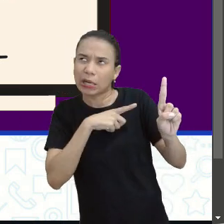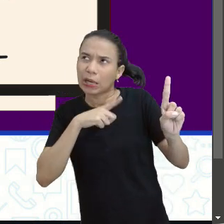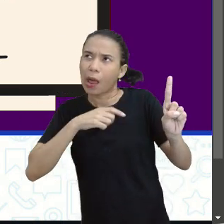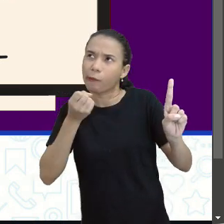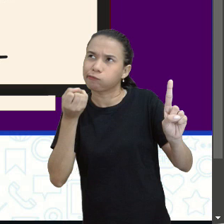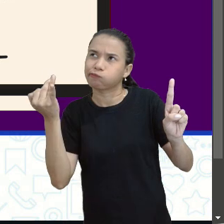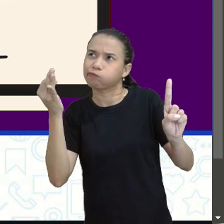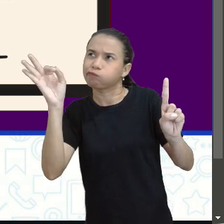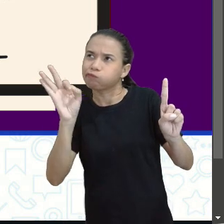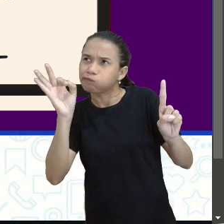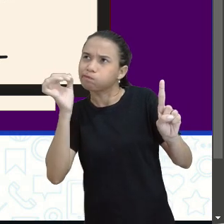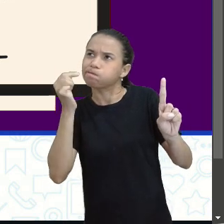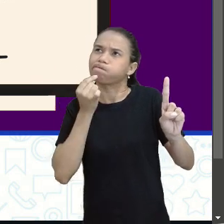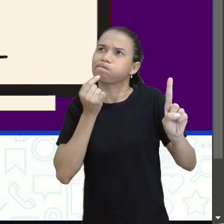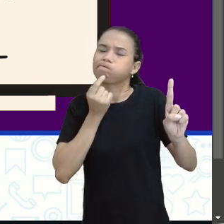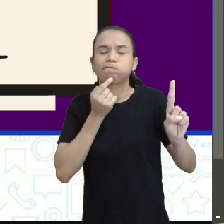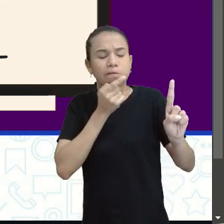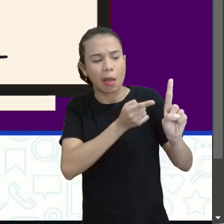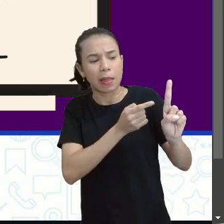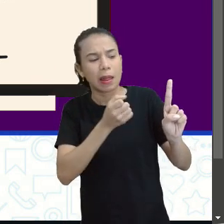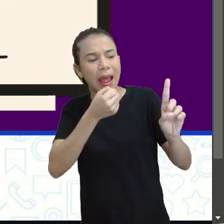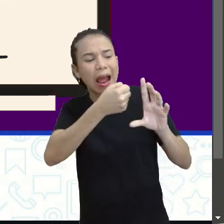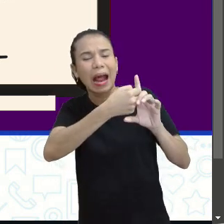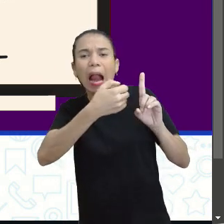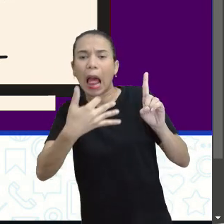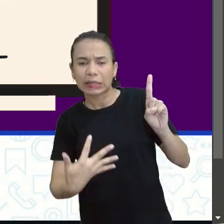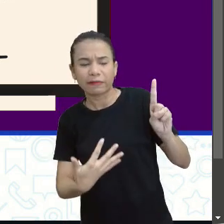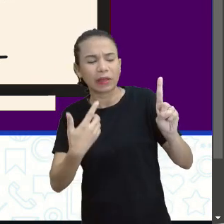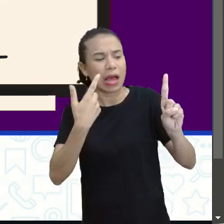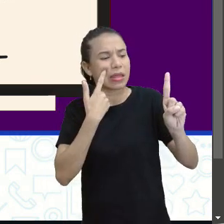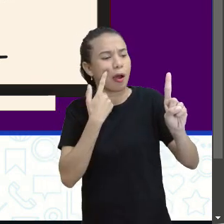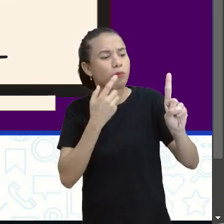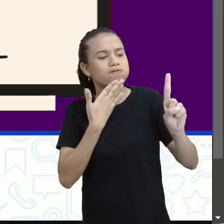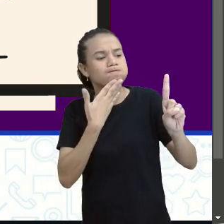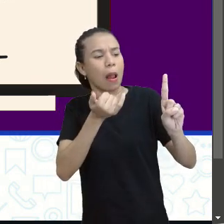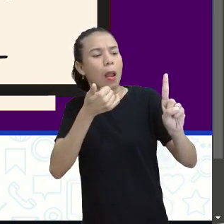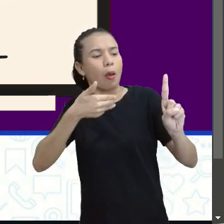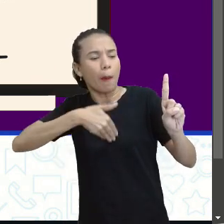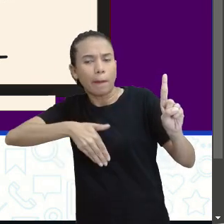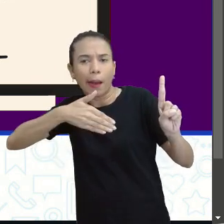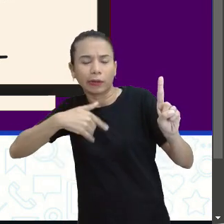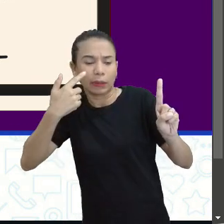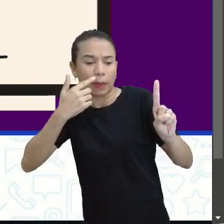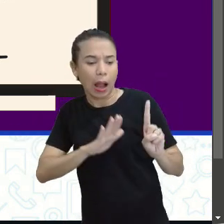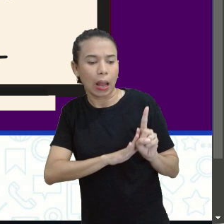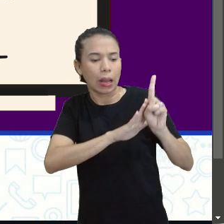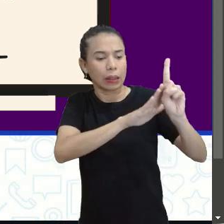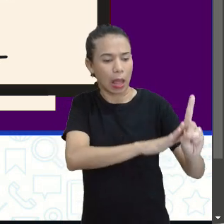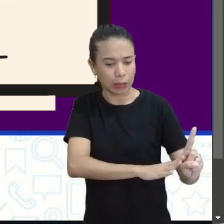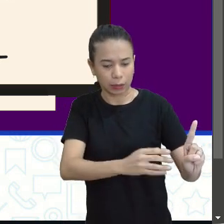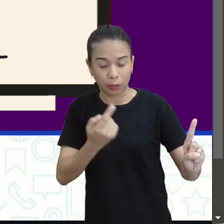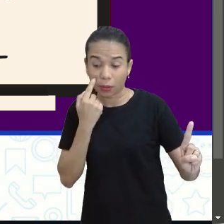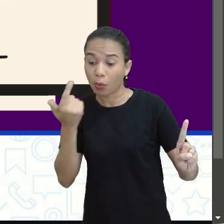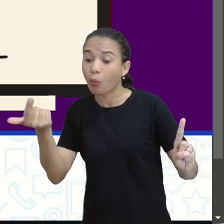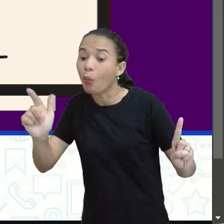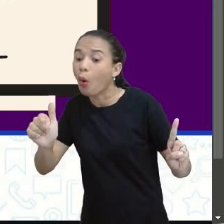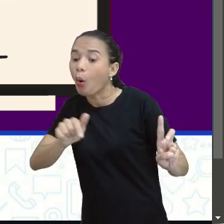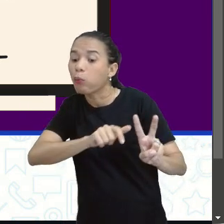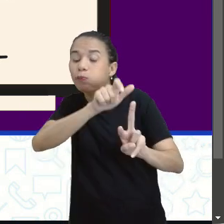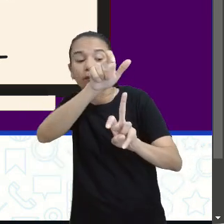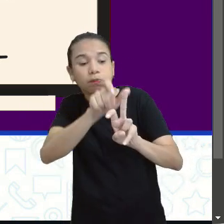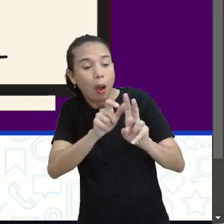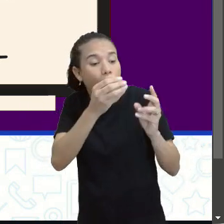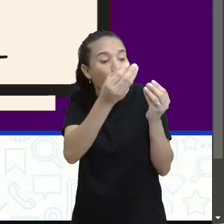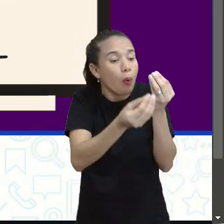grau de deficiência, então, de acordo com a classificação funcional, ele vai participar, né, desta categoria.